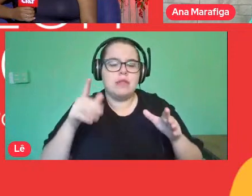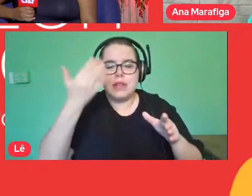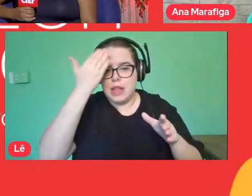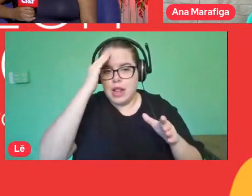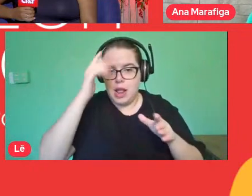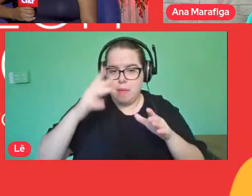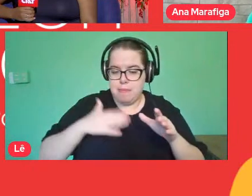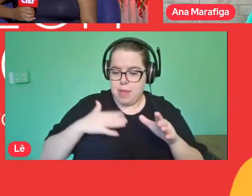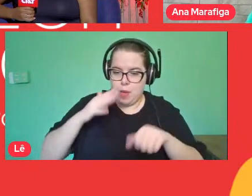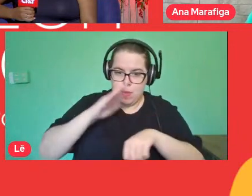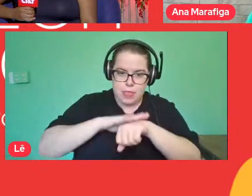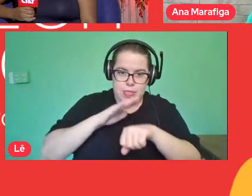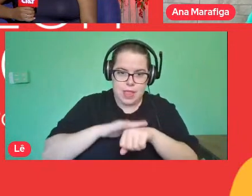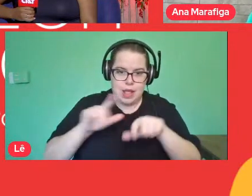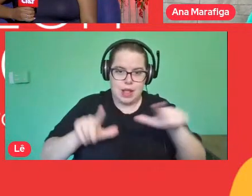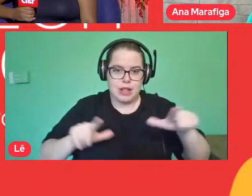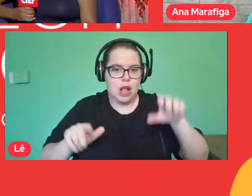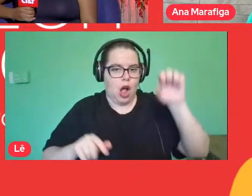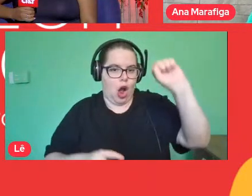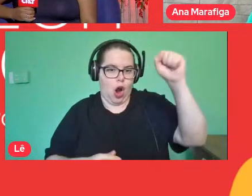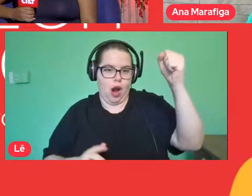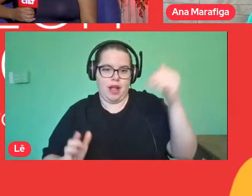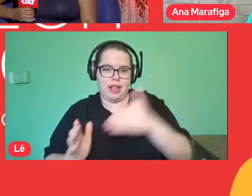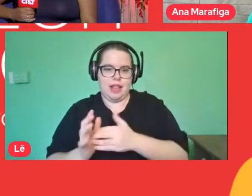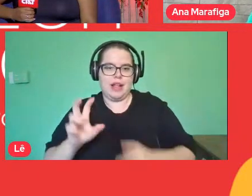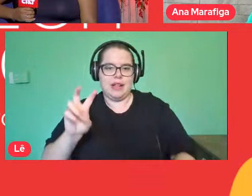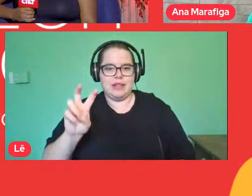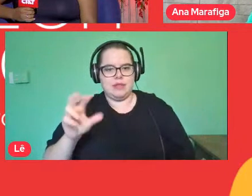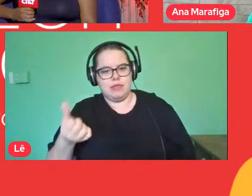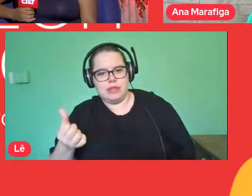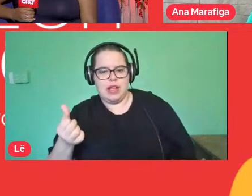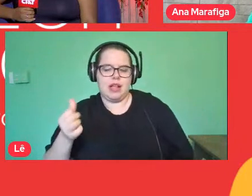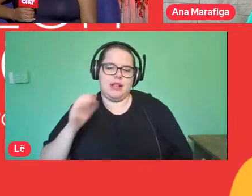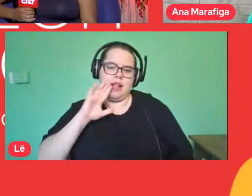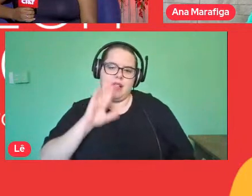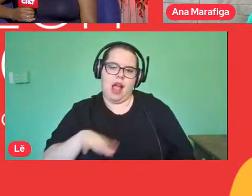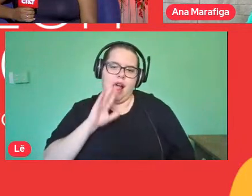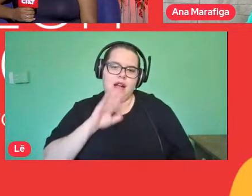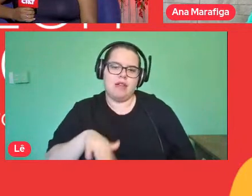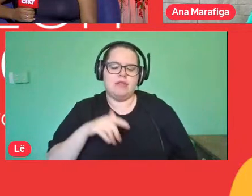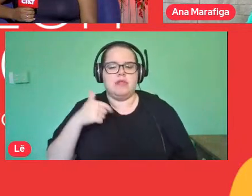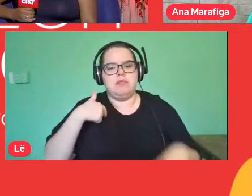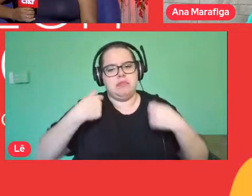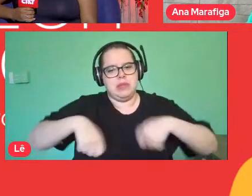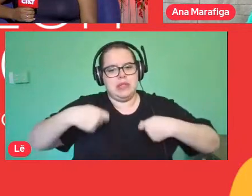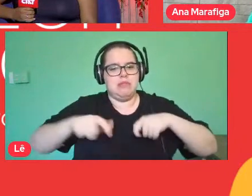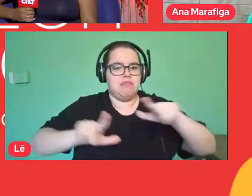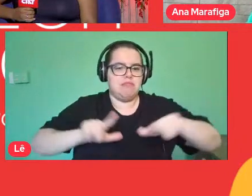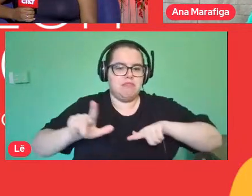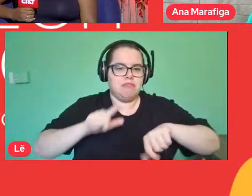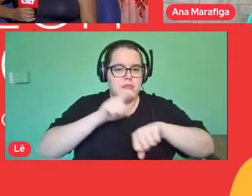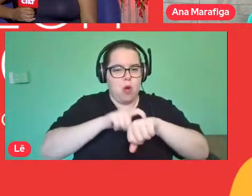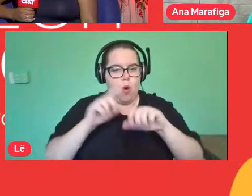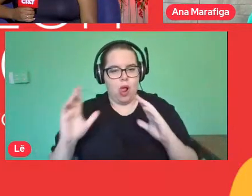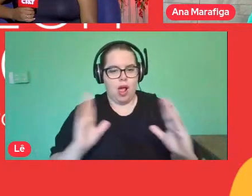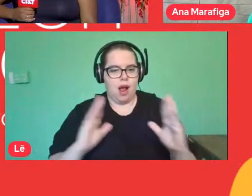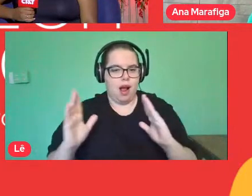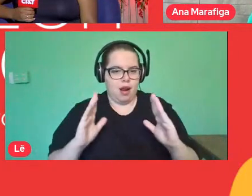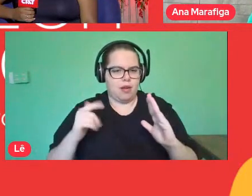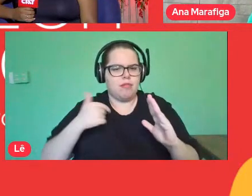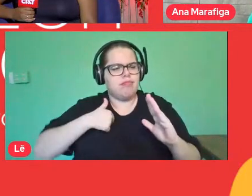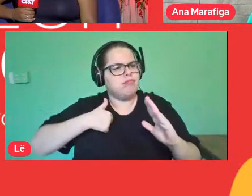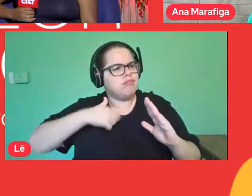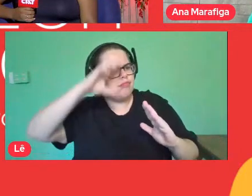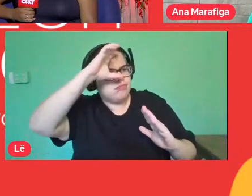tenho para trabalhar é de 8 da manhã às 5, 6 da tarde. Então, eu preciso fazer acontecer. Eu aprendi a ser mais produtiva,